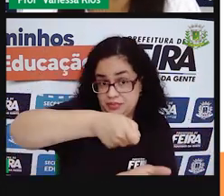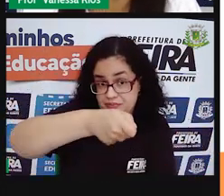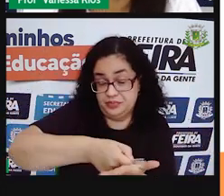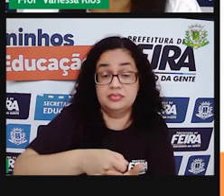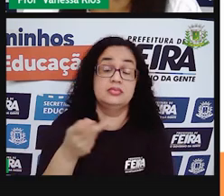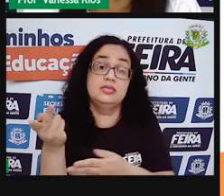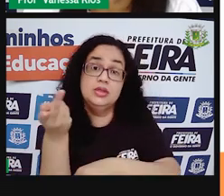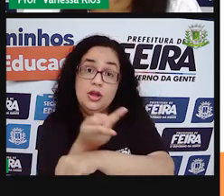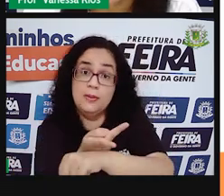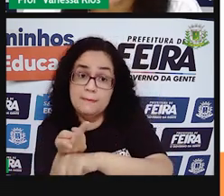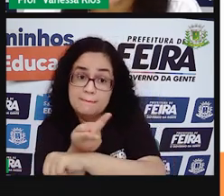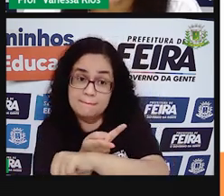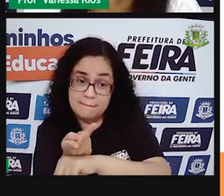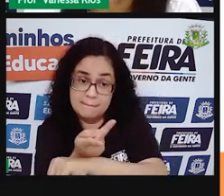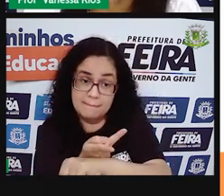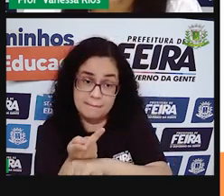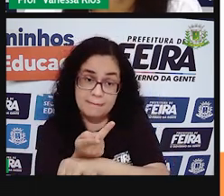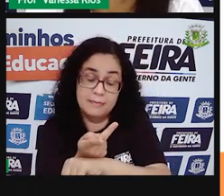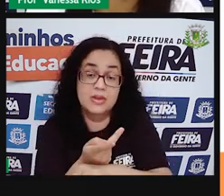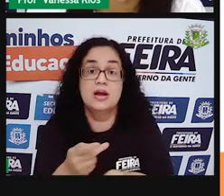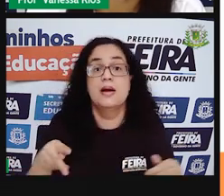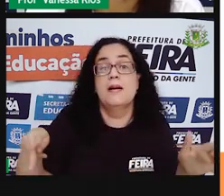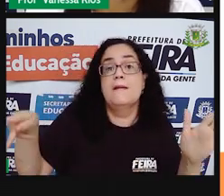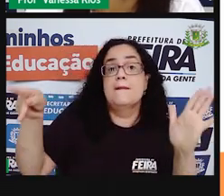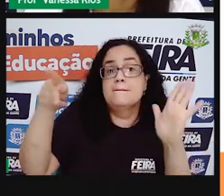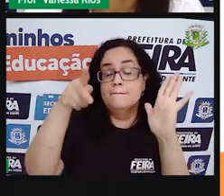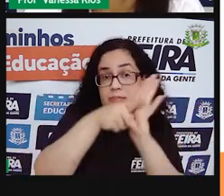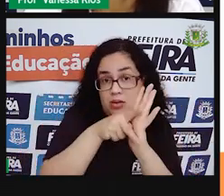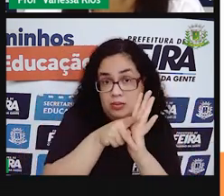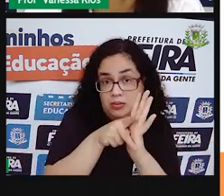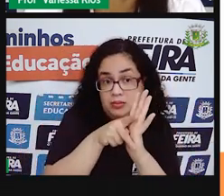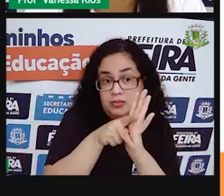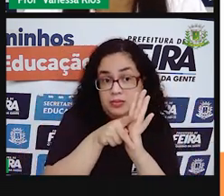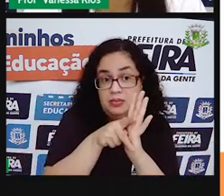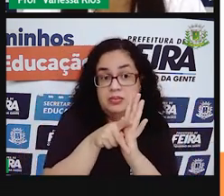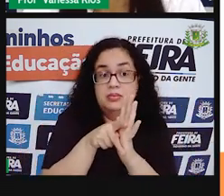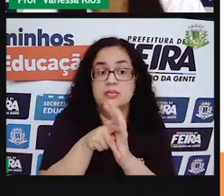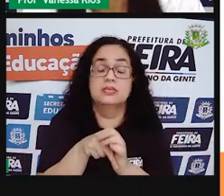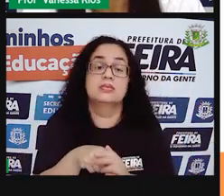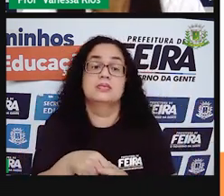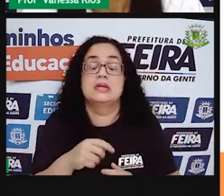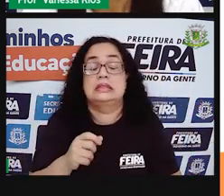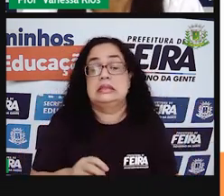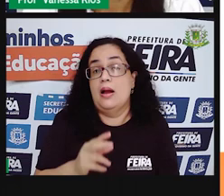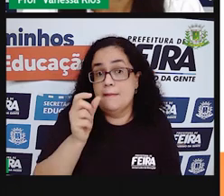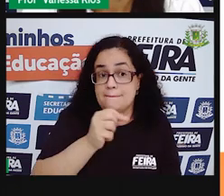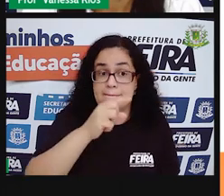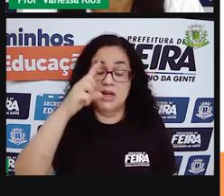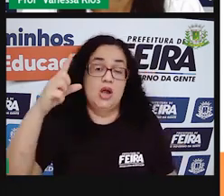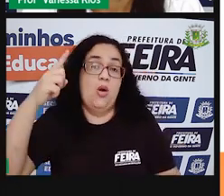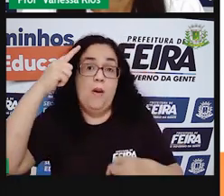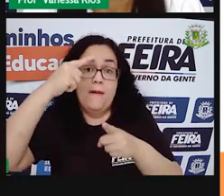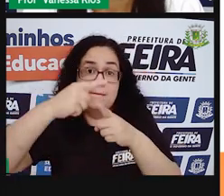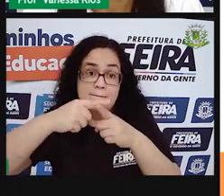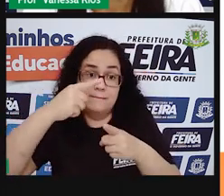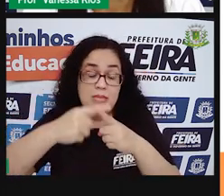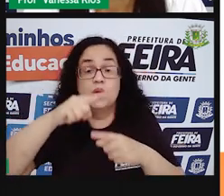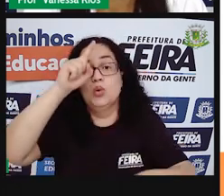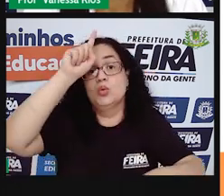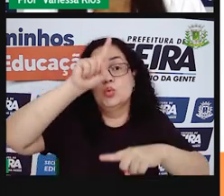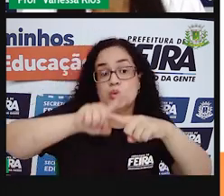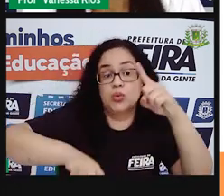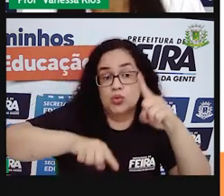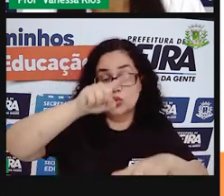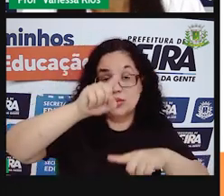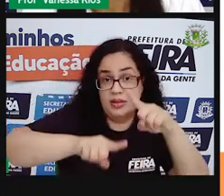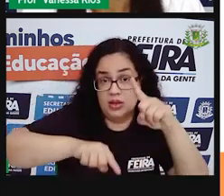eu vou procurar essa propriedade num grau mais alto do que num material num